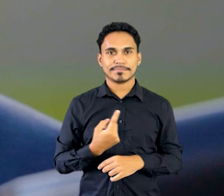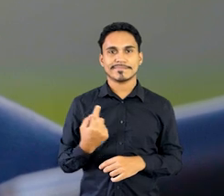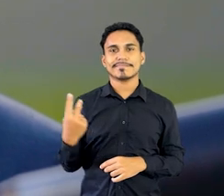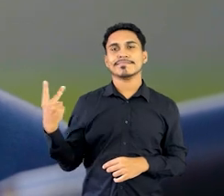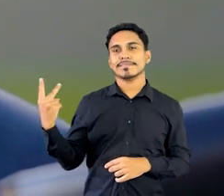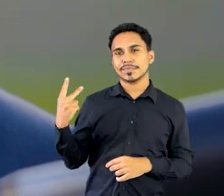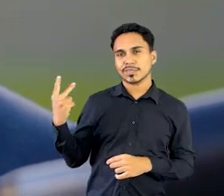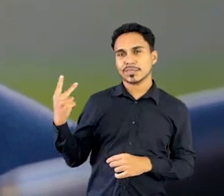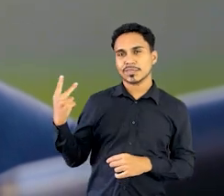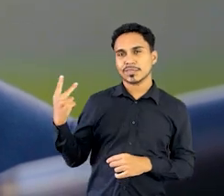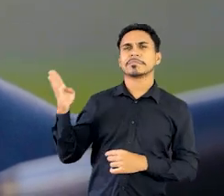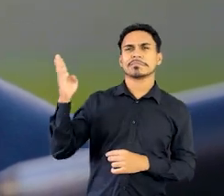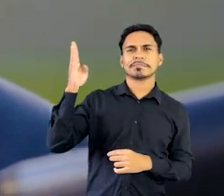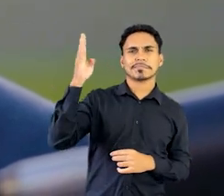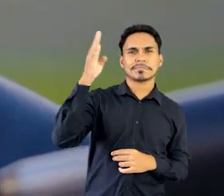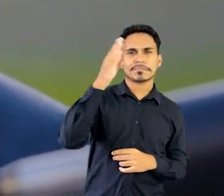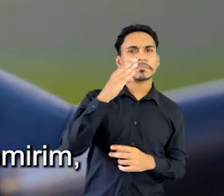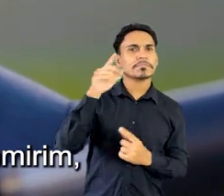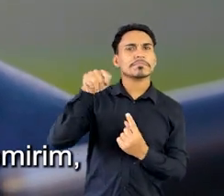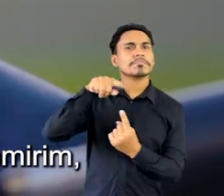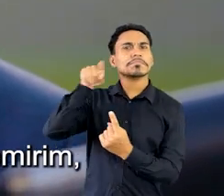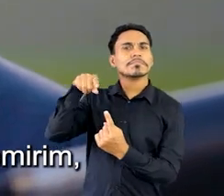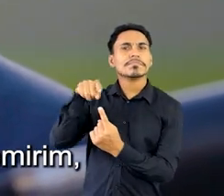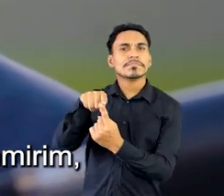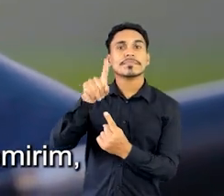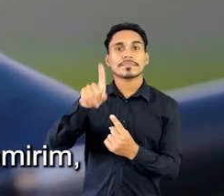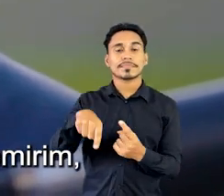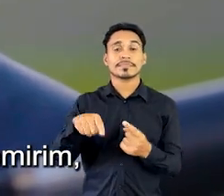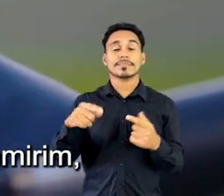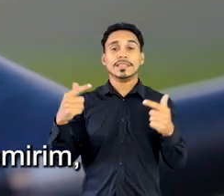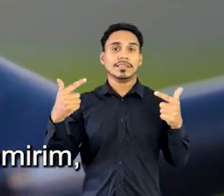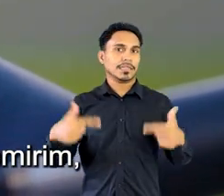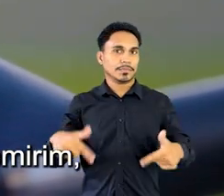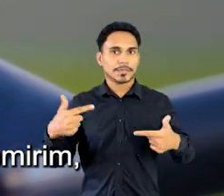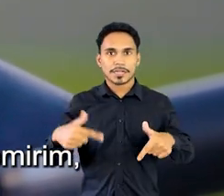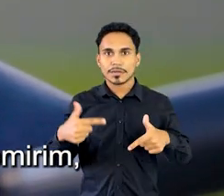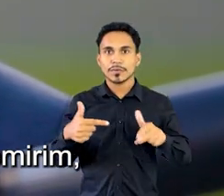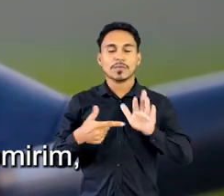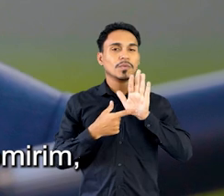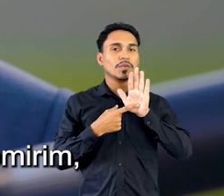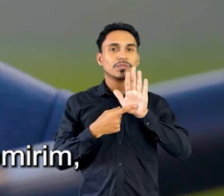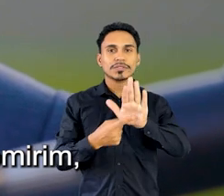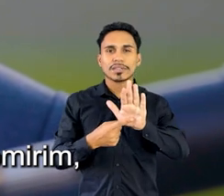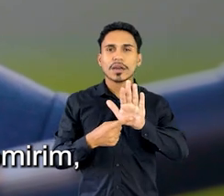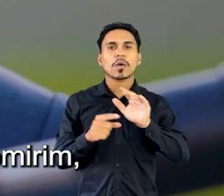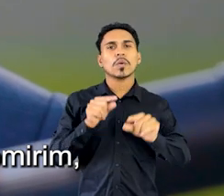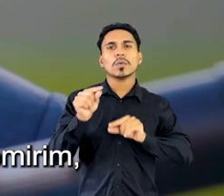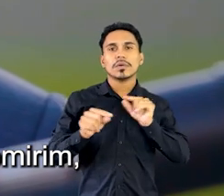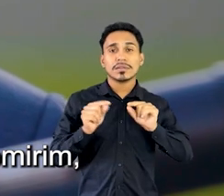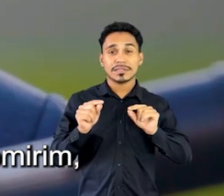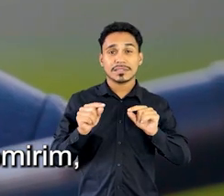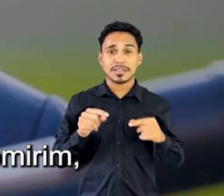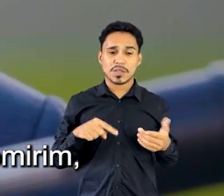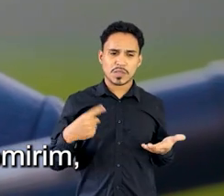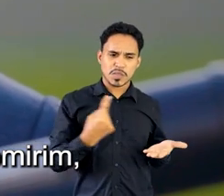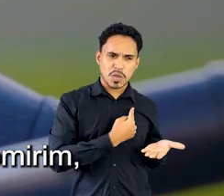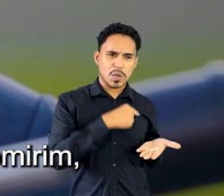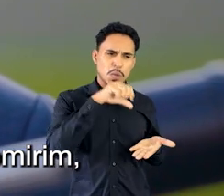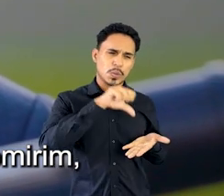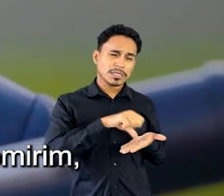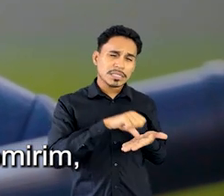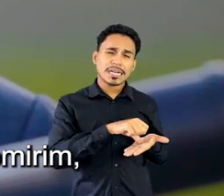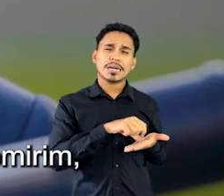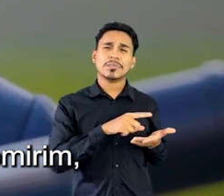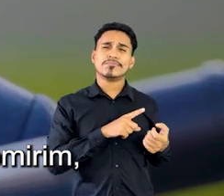Eu e Fernanda temos viajado do país posso falar assim Para justamente fazer esse trabalho né de mostrar de que o sofrimento